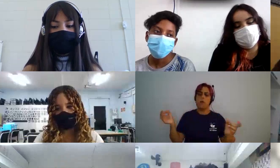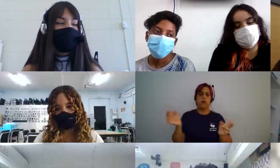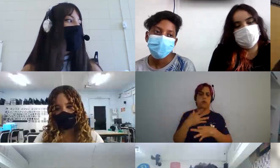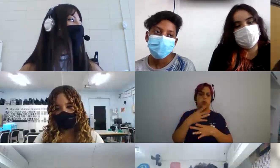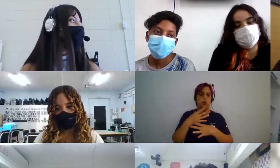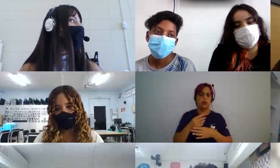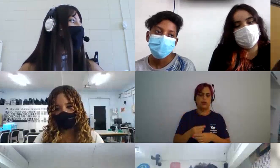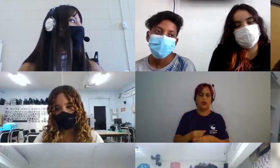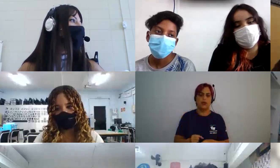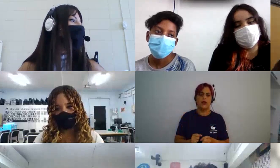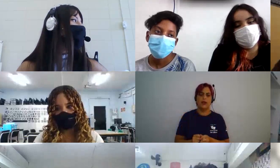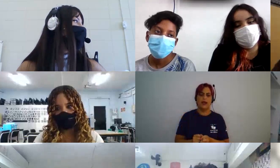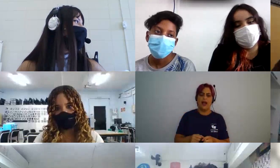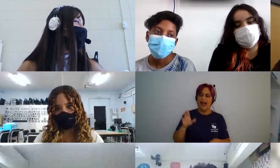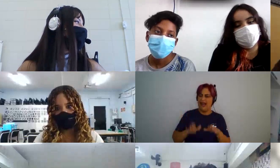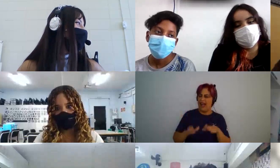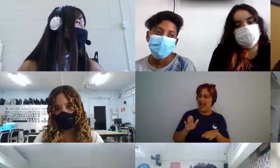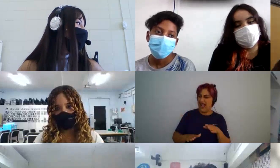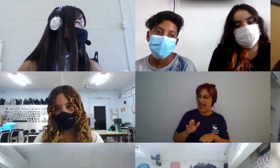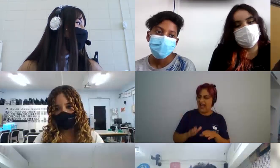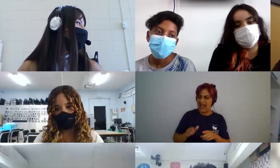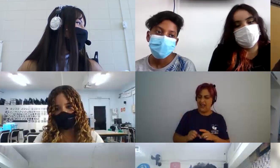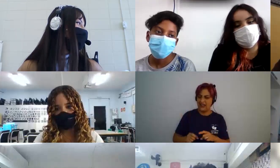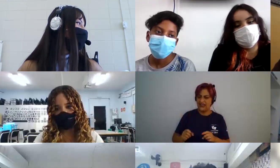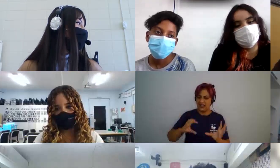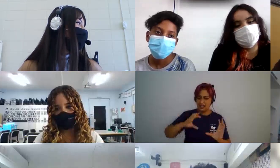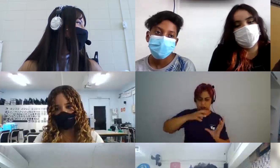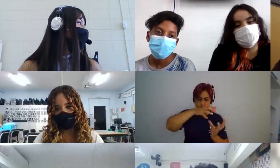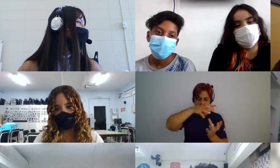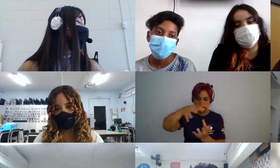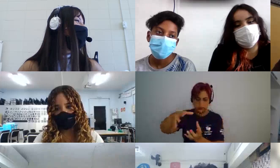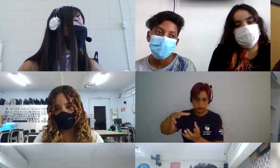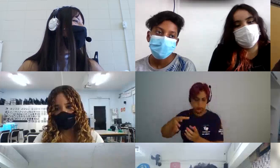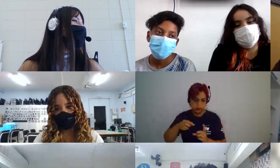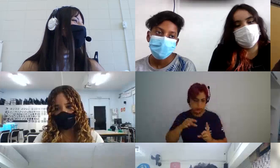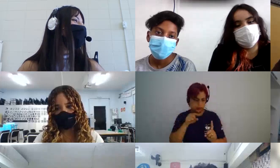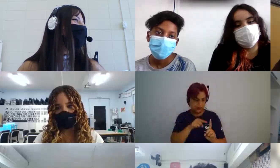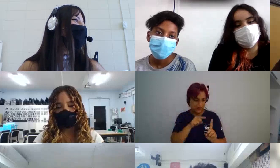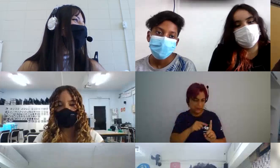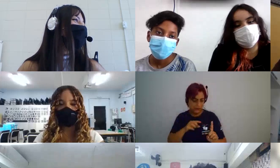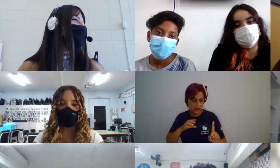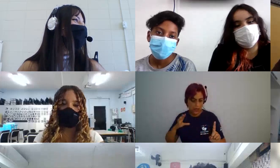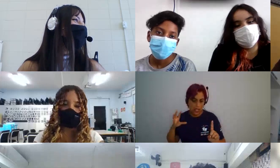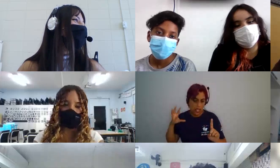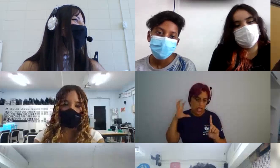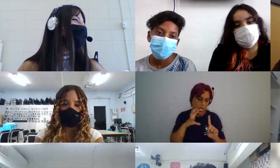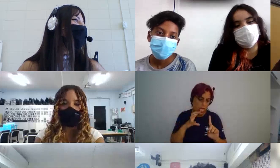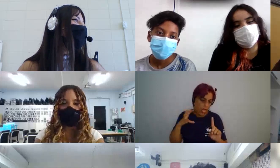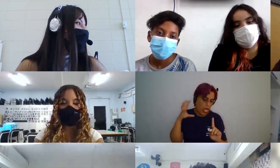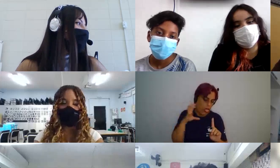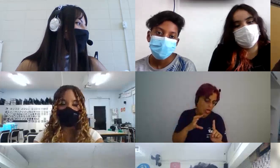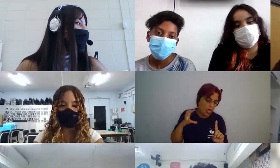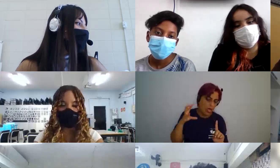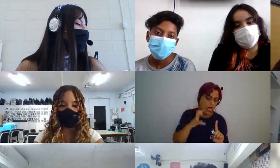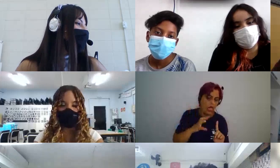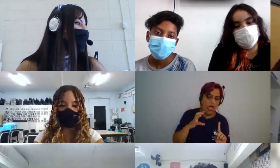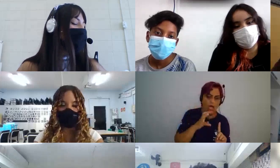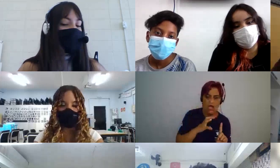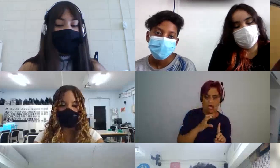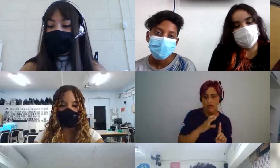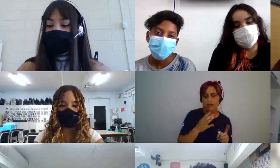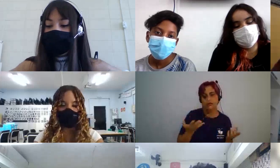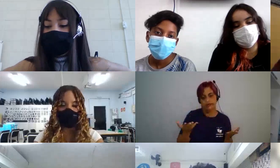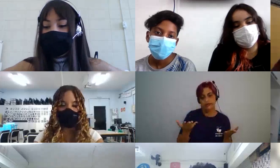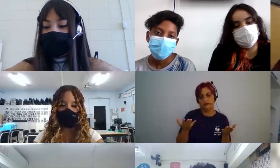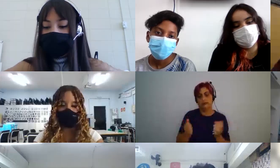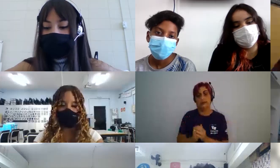bem empurrado, às vezes, a um mundo sem muita perspectiva, a gente é muito empurrado ao fenômeno da